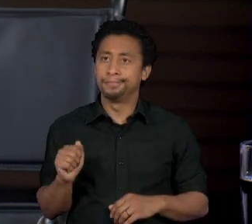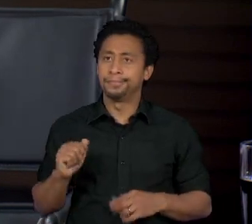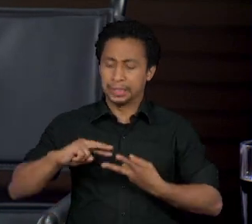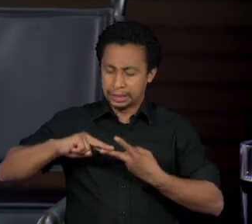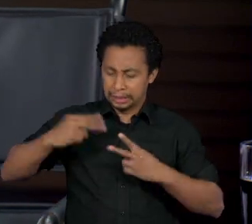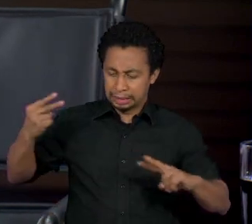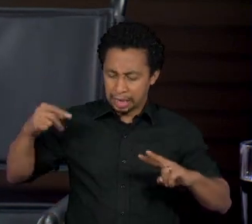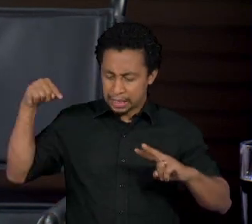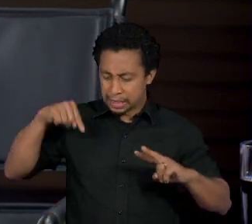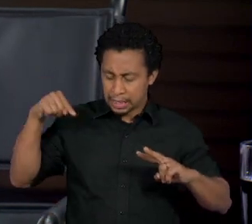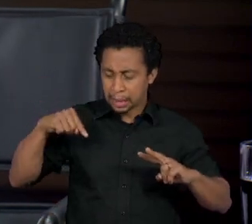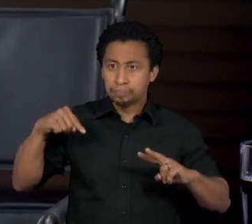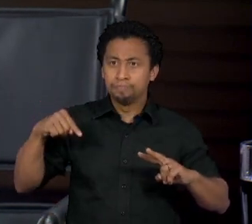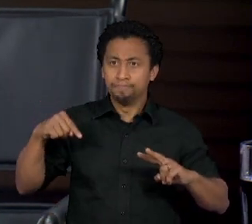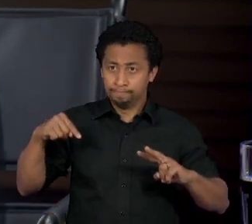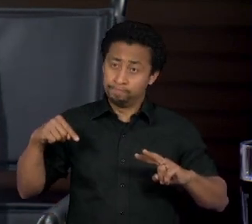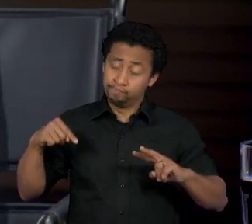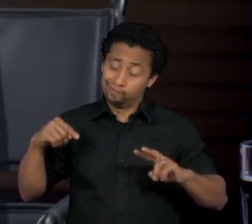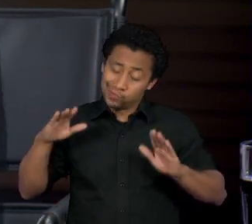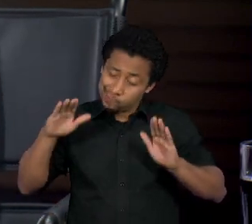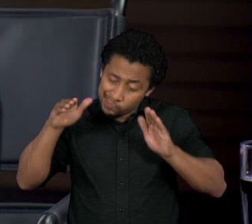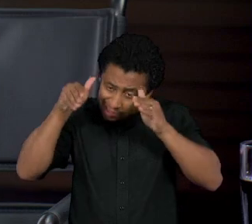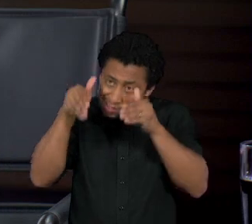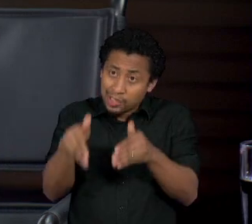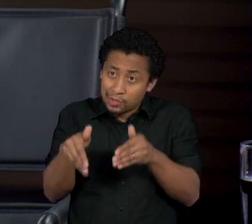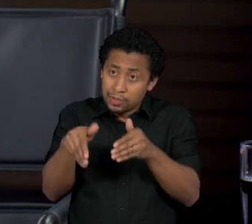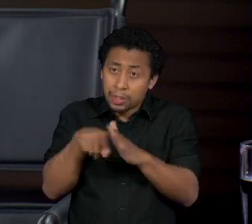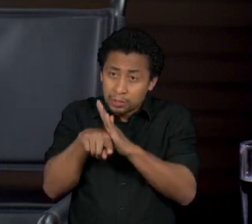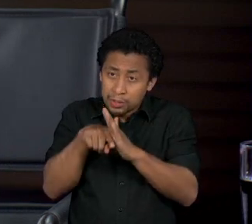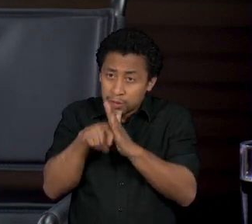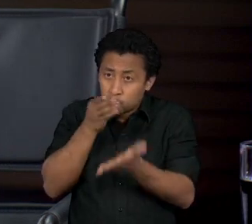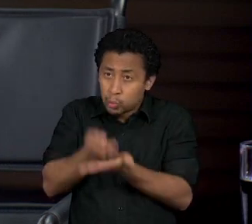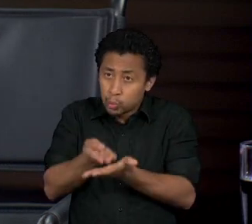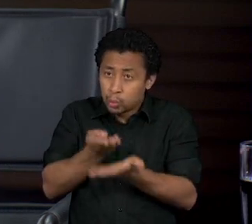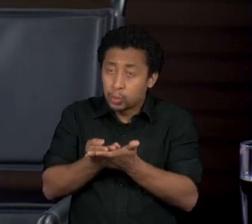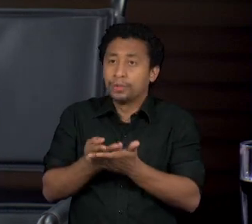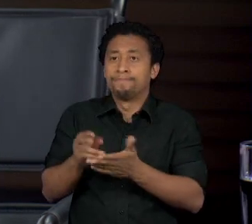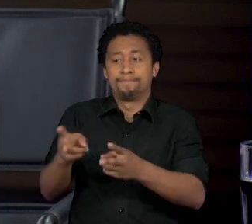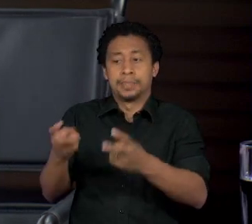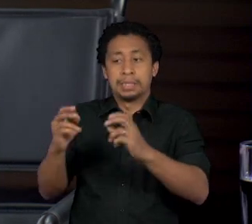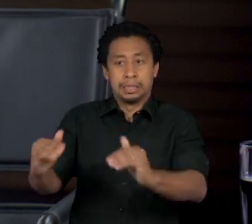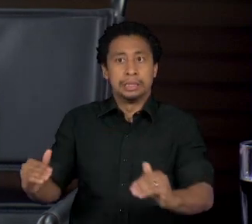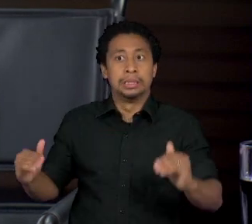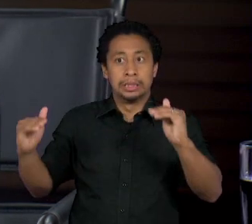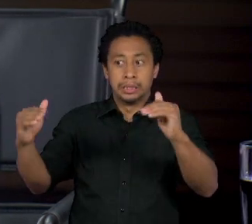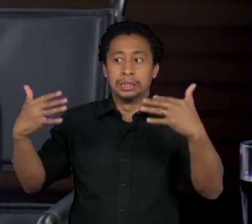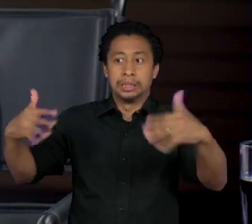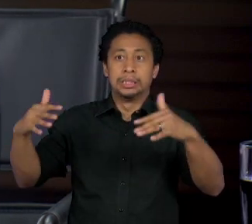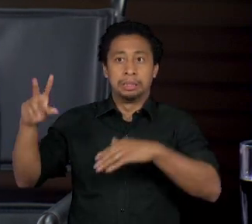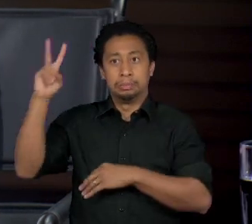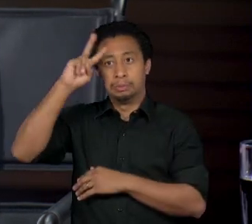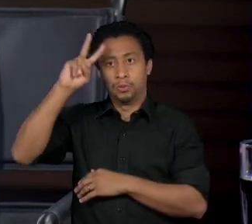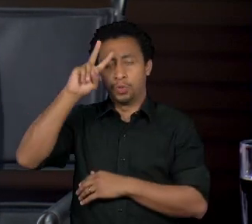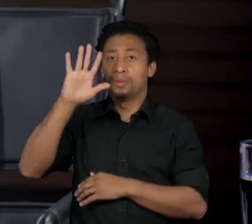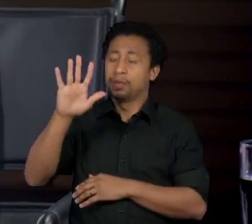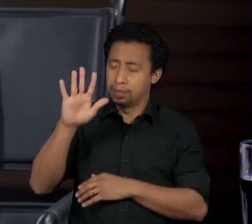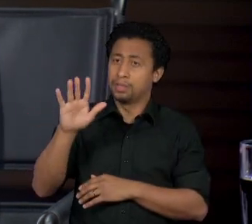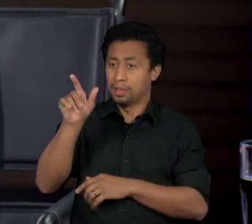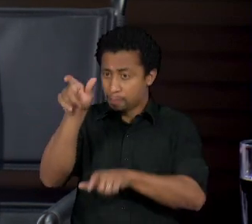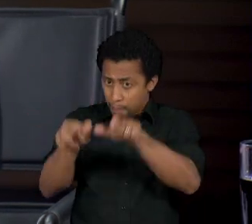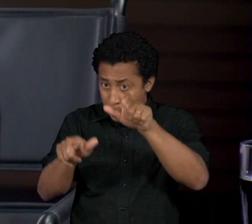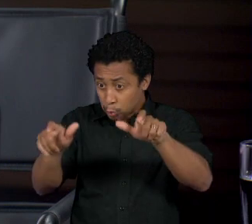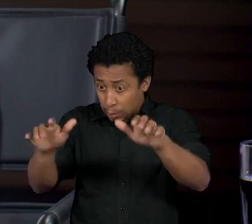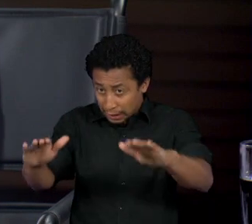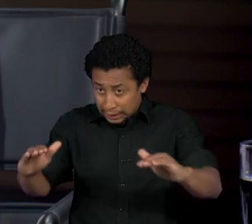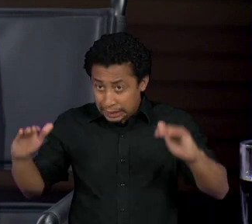genética X, né, que está sendo estudado, que permite que ele seja acima da média. Mas eu digo para você que essas pessoas que estão acima